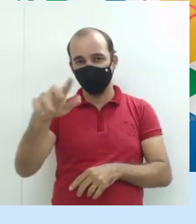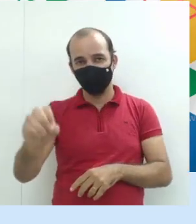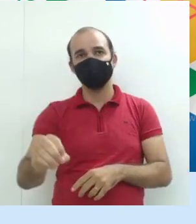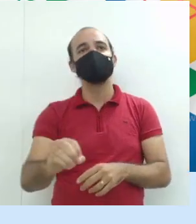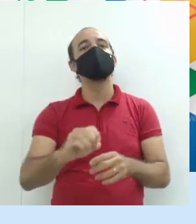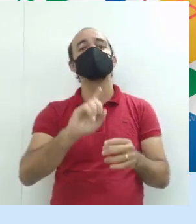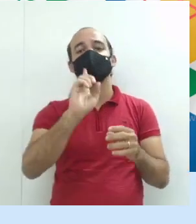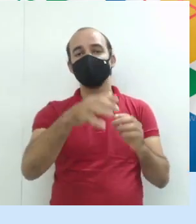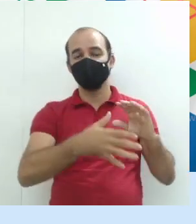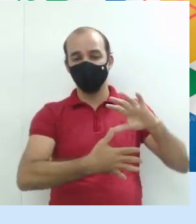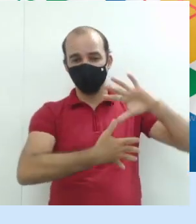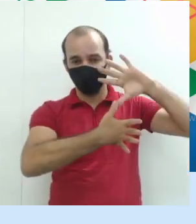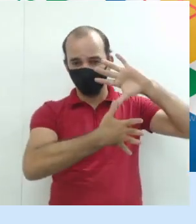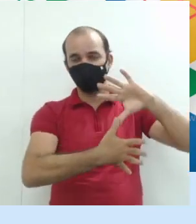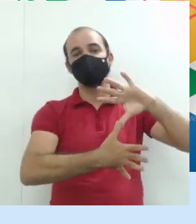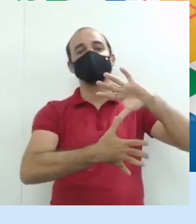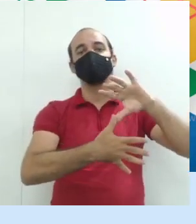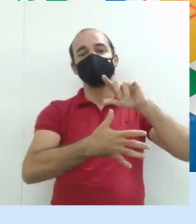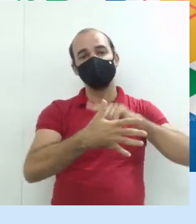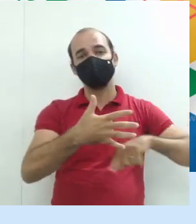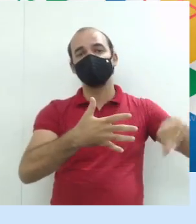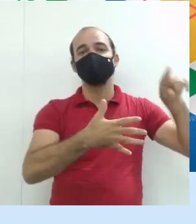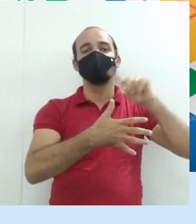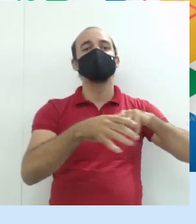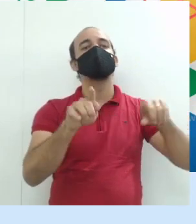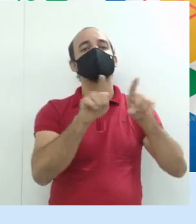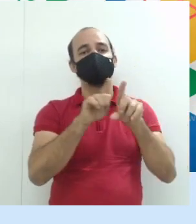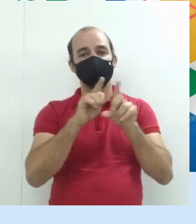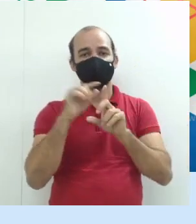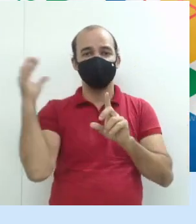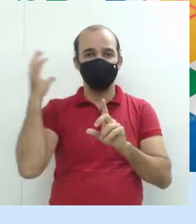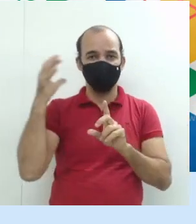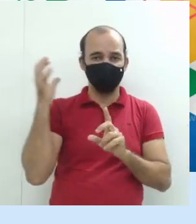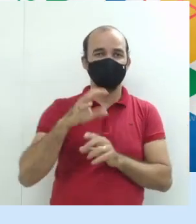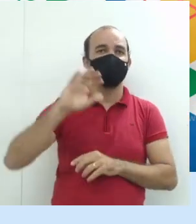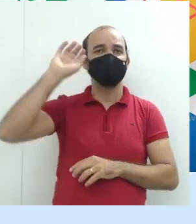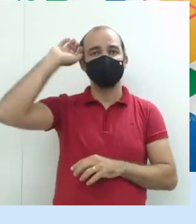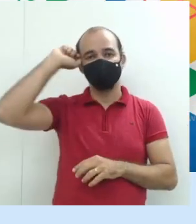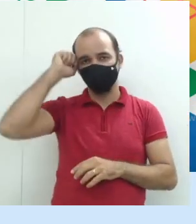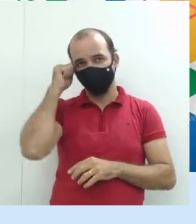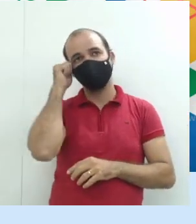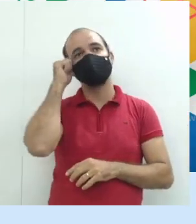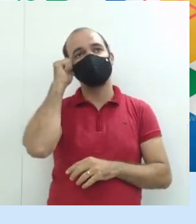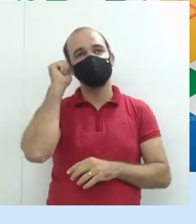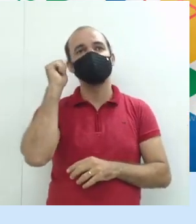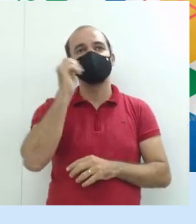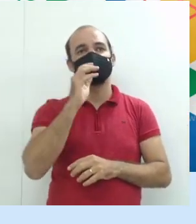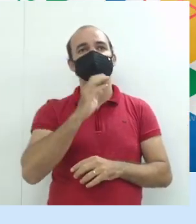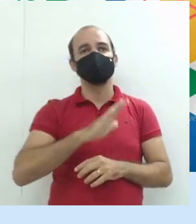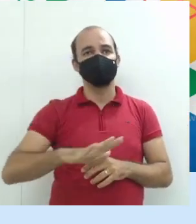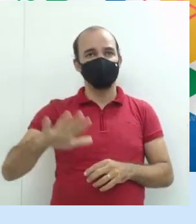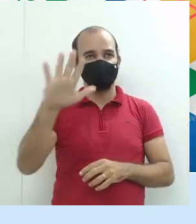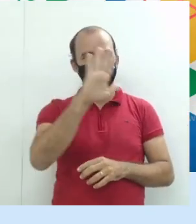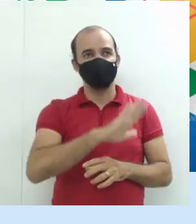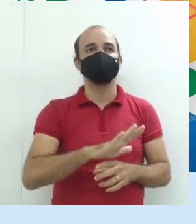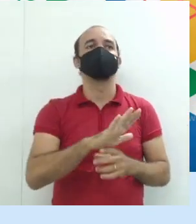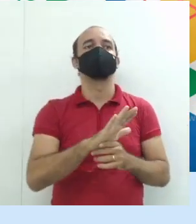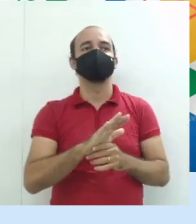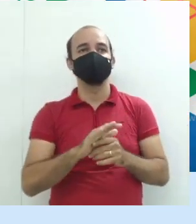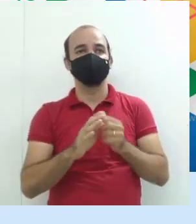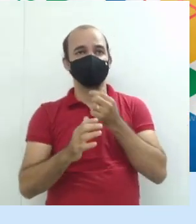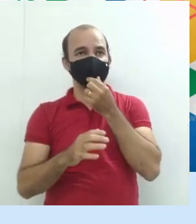e afro-americanas que lá, né, que moram lá lá nos Estados